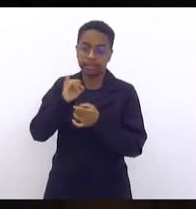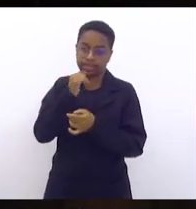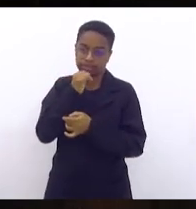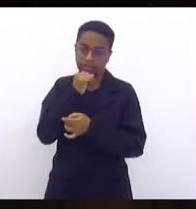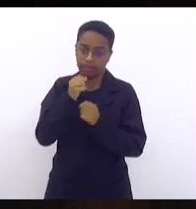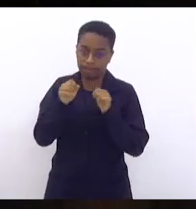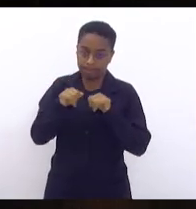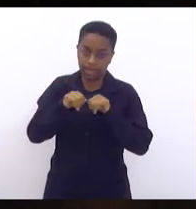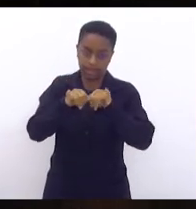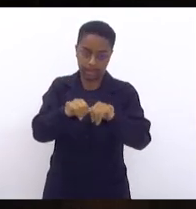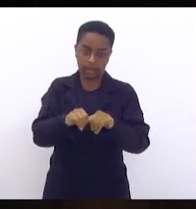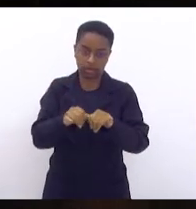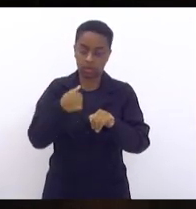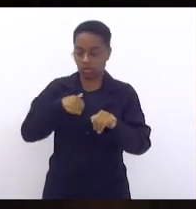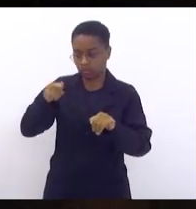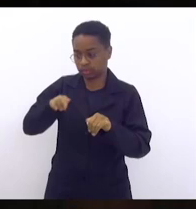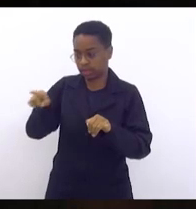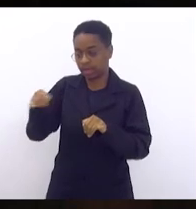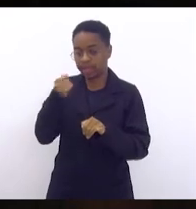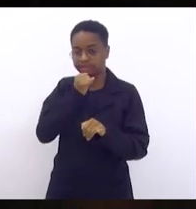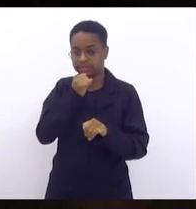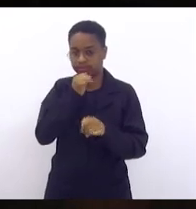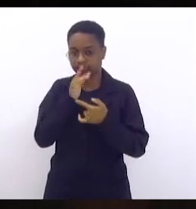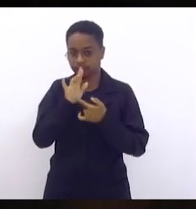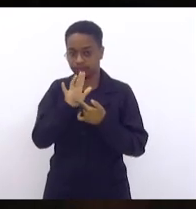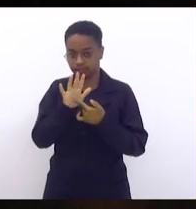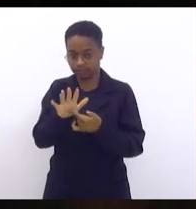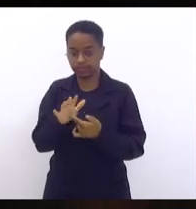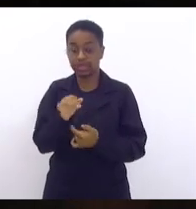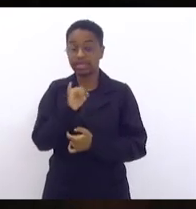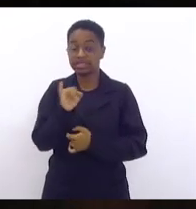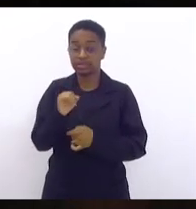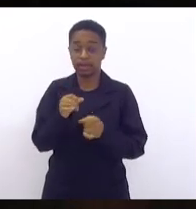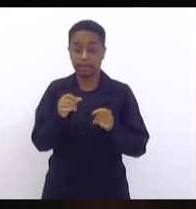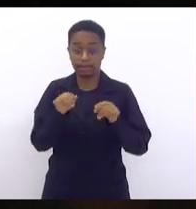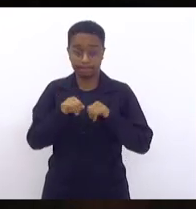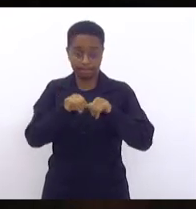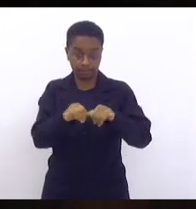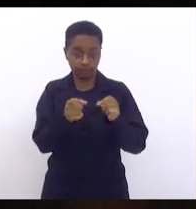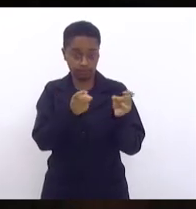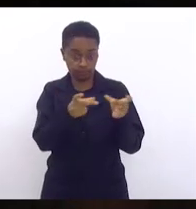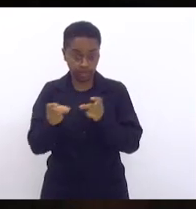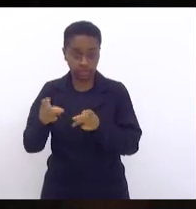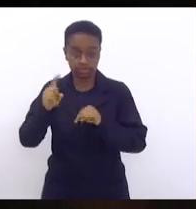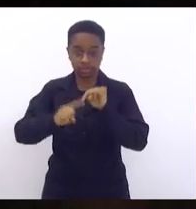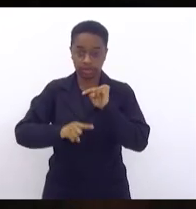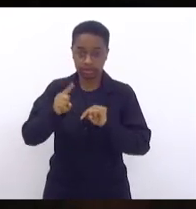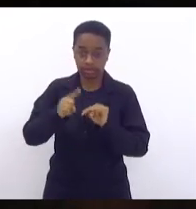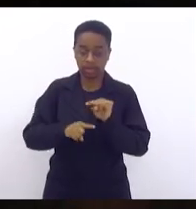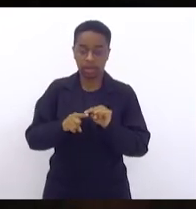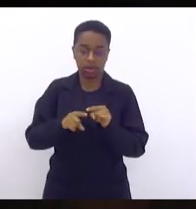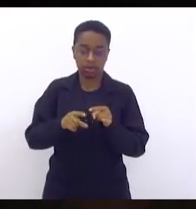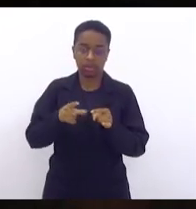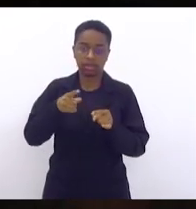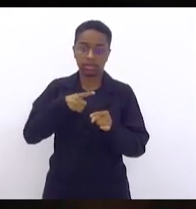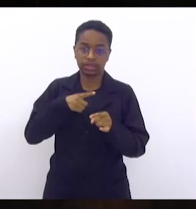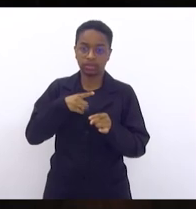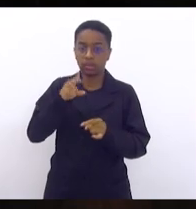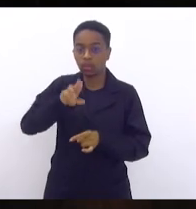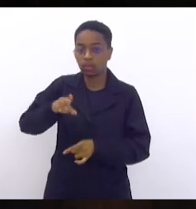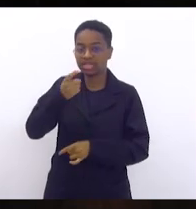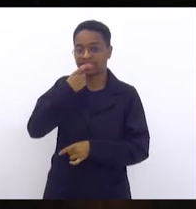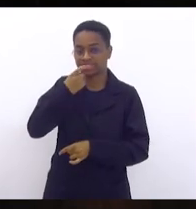vou usar o exemplo do Gladstone se o supermercado além de vender lá o shampoo ou qualquer outro produto de embalagem geral